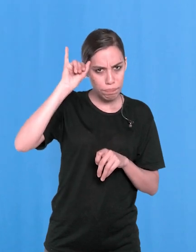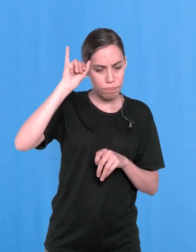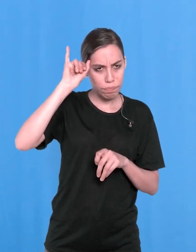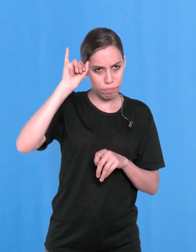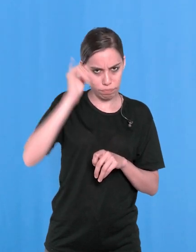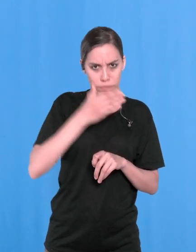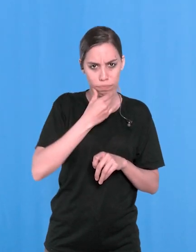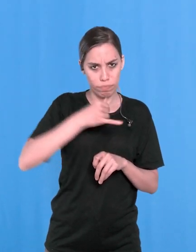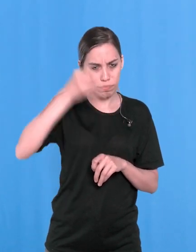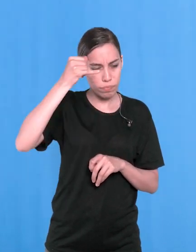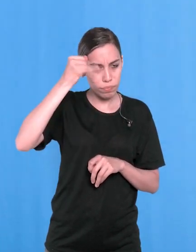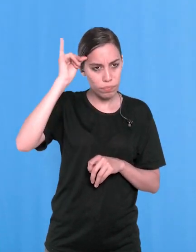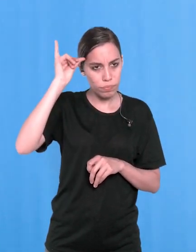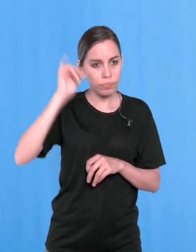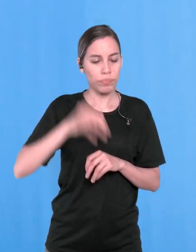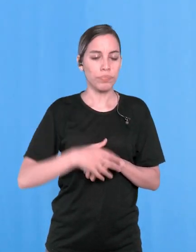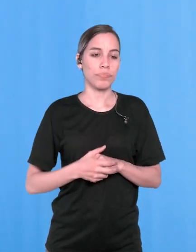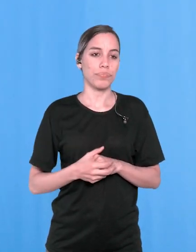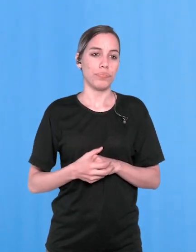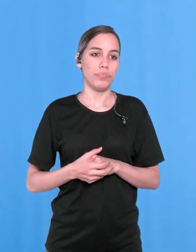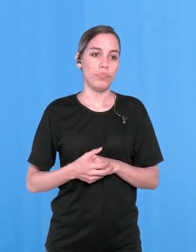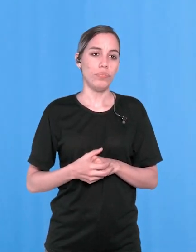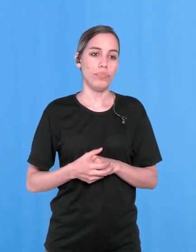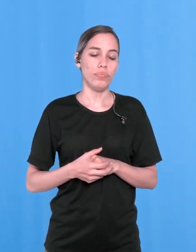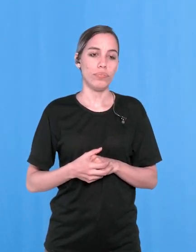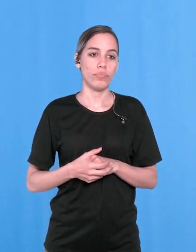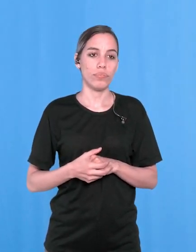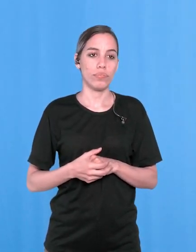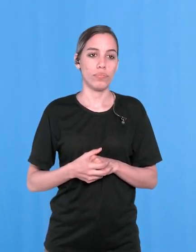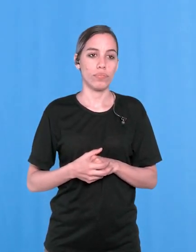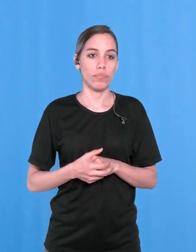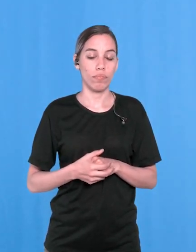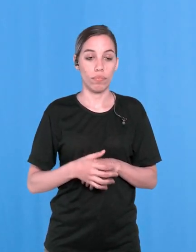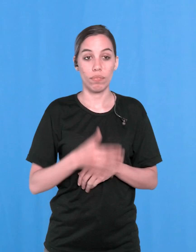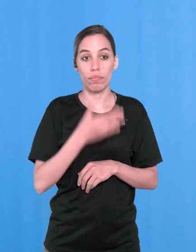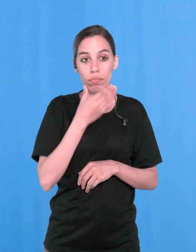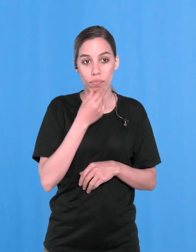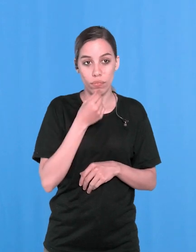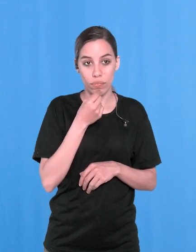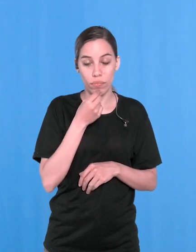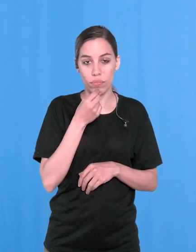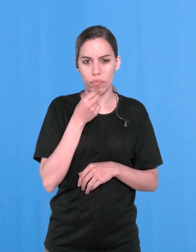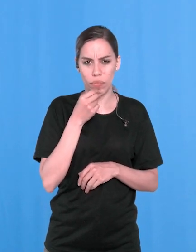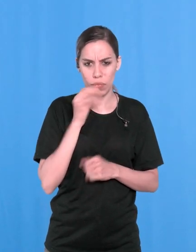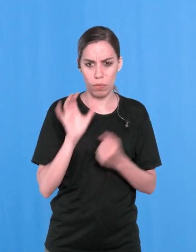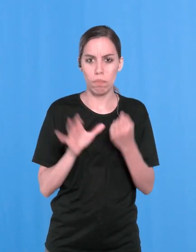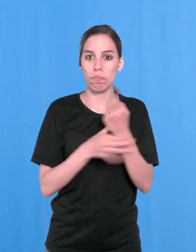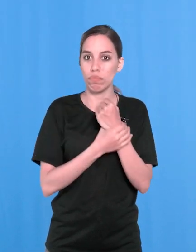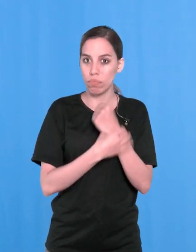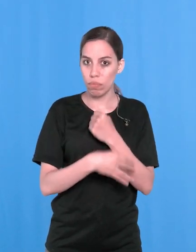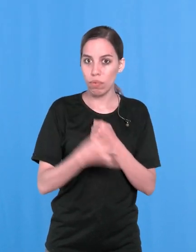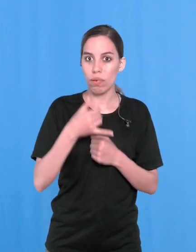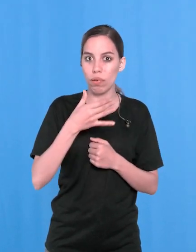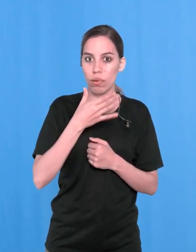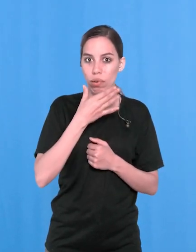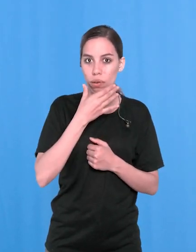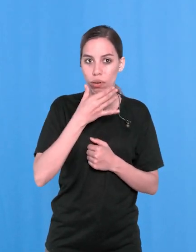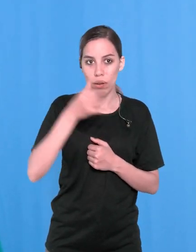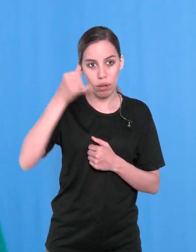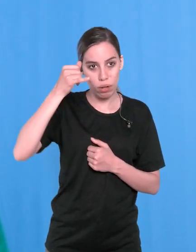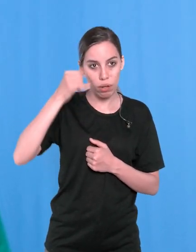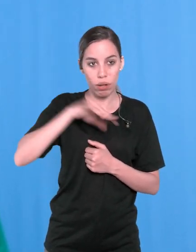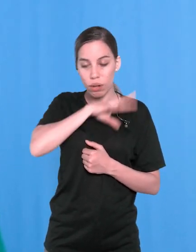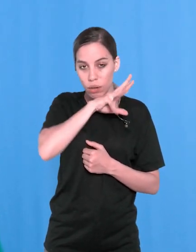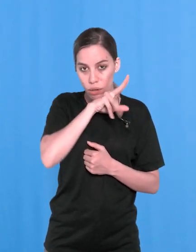fiquei sabendo por meio do seu livro, né? Que vira um defensor dos animais, né? Funda até um